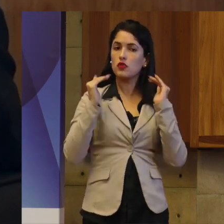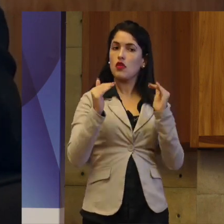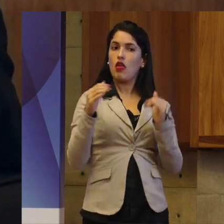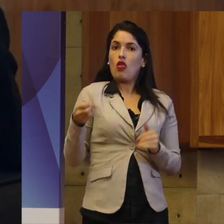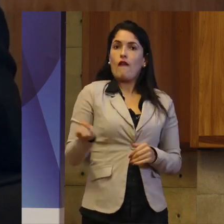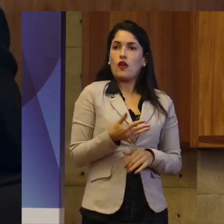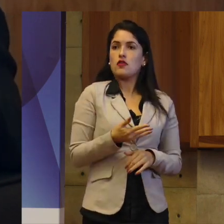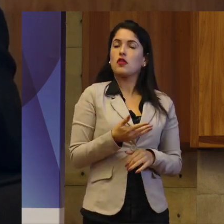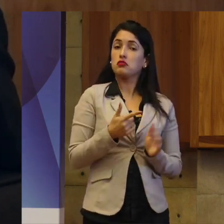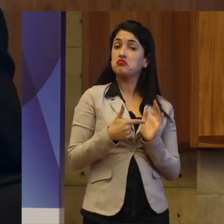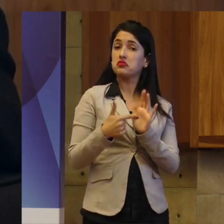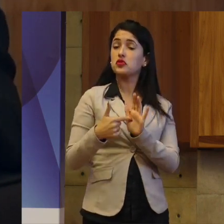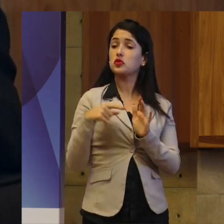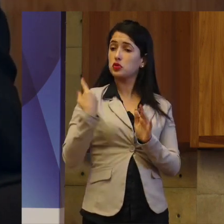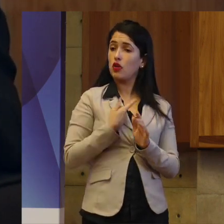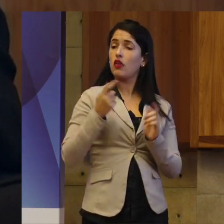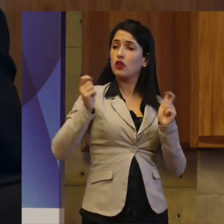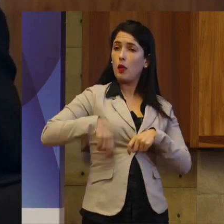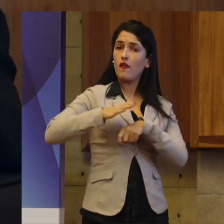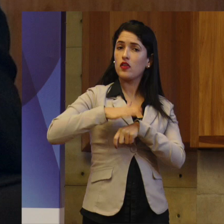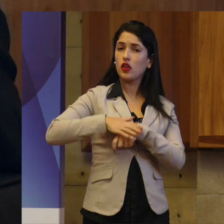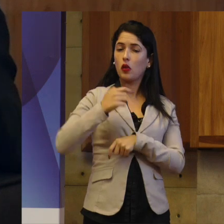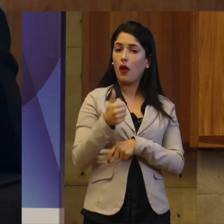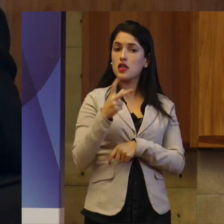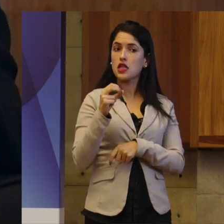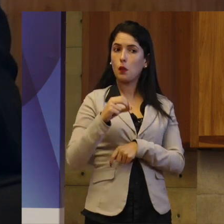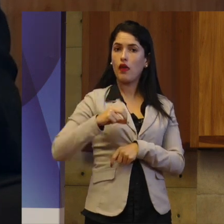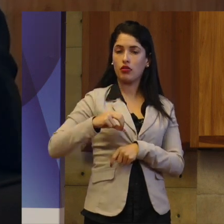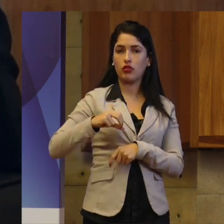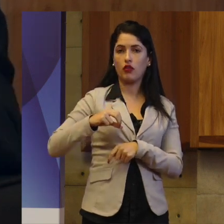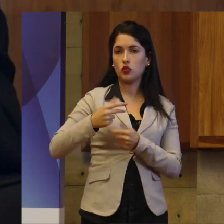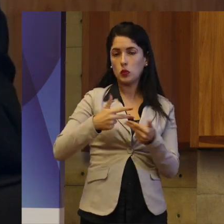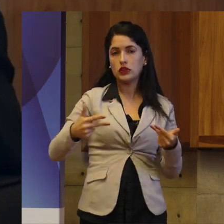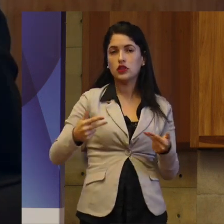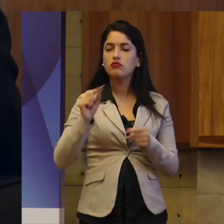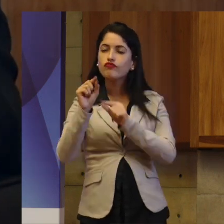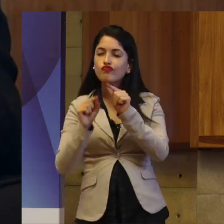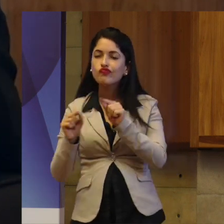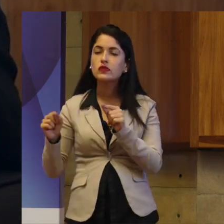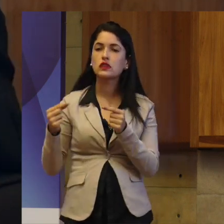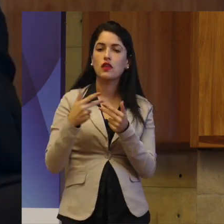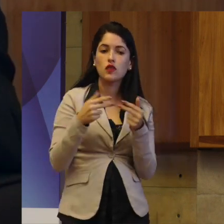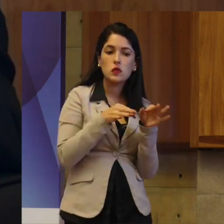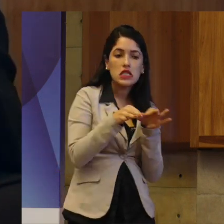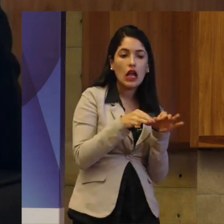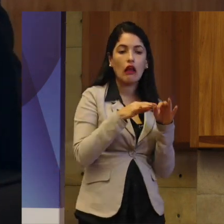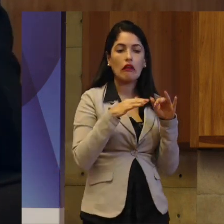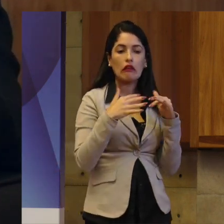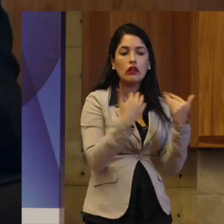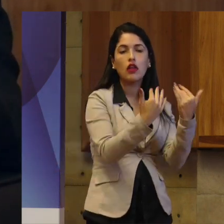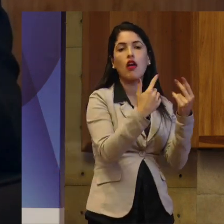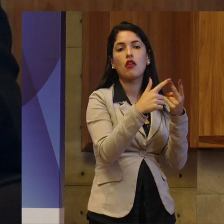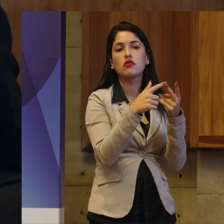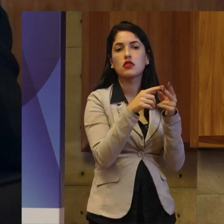nos permitiu fazer esse ano, quase 50 ações em vários países. É coisa pequena, às vezes é organizar uma reunião, organizar um seminário, organizar um simpósio,